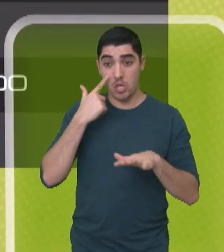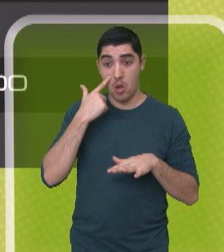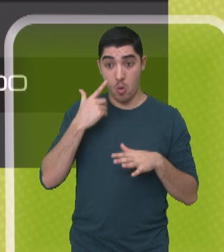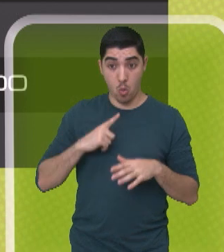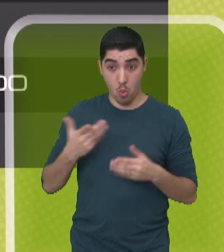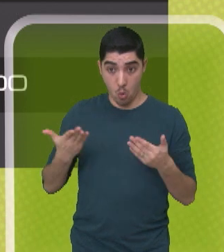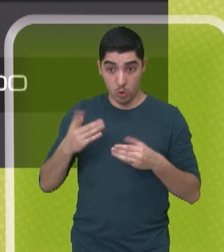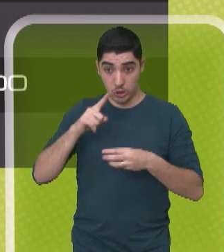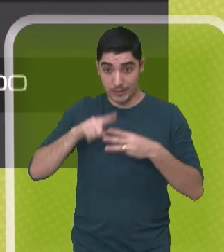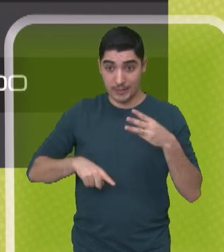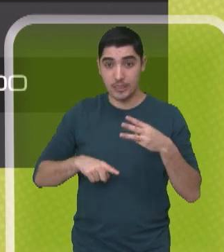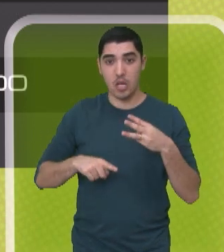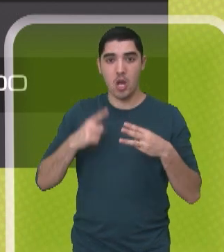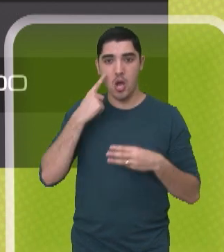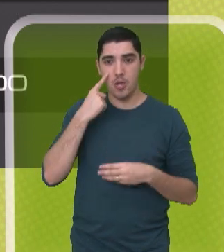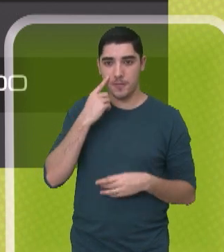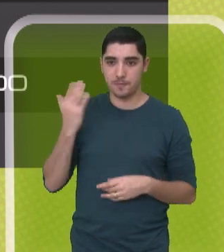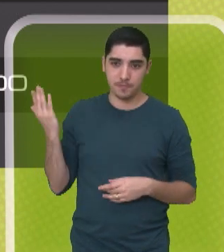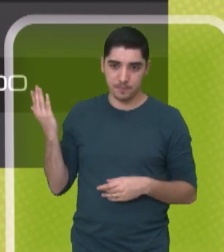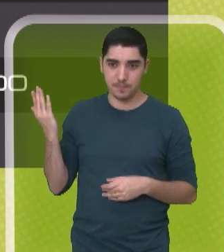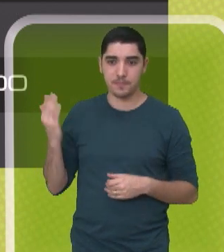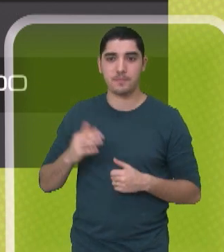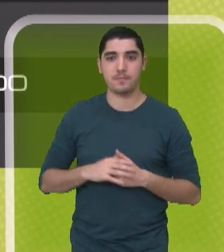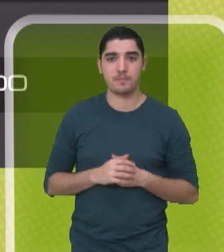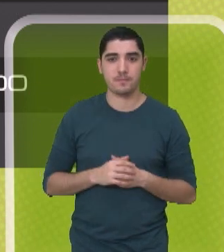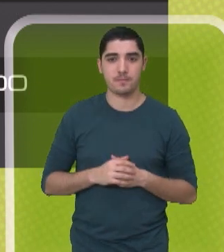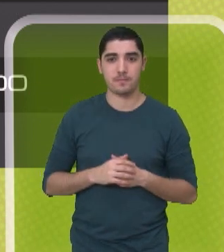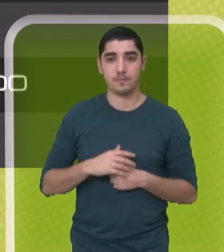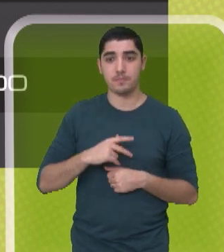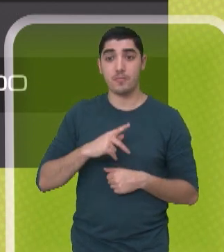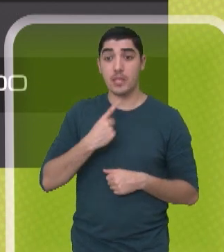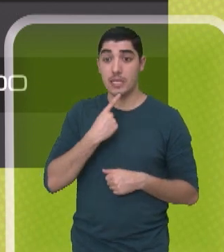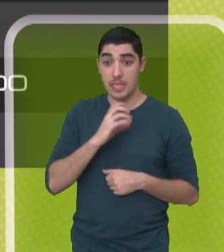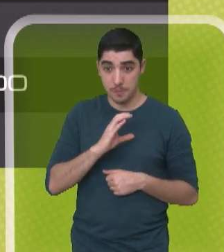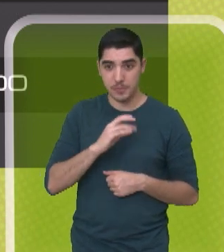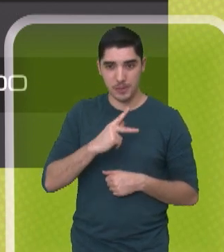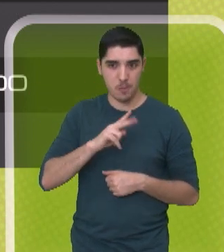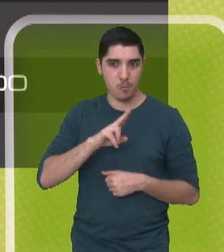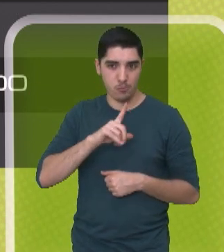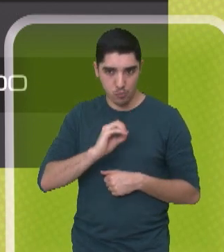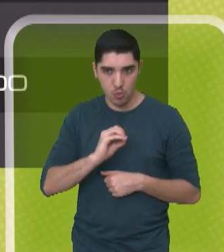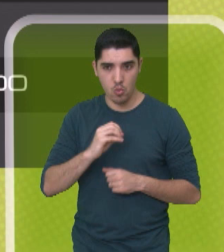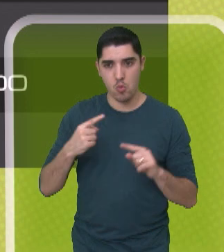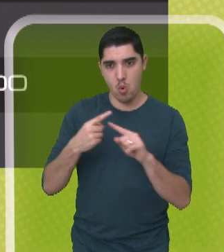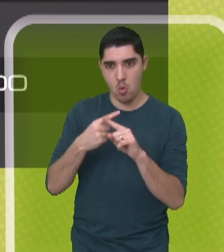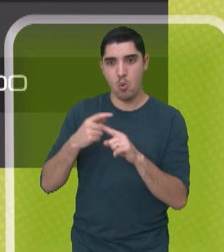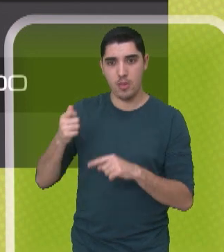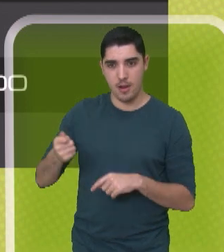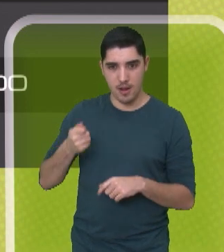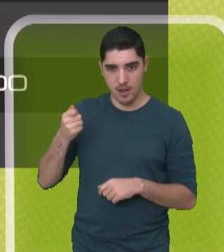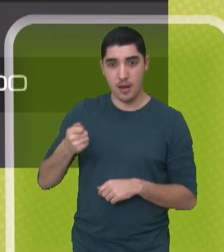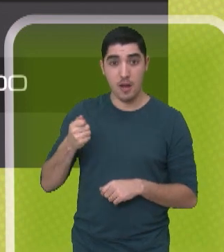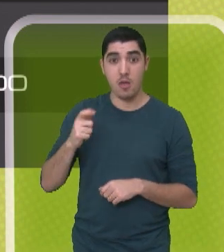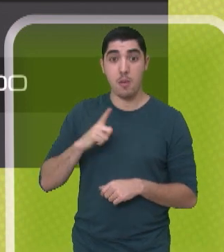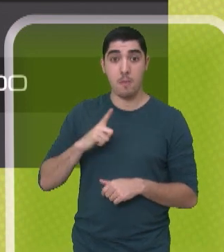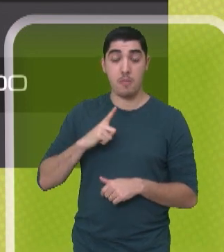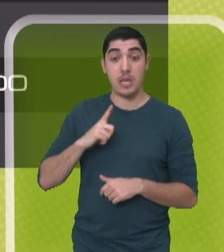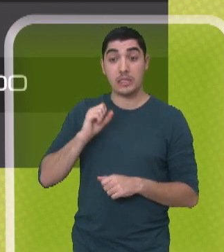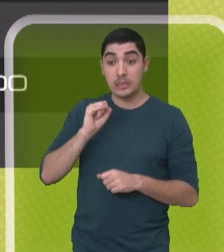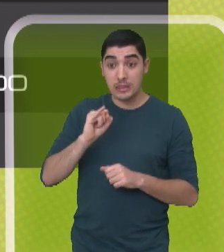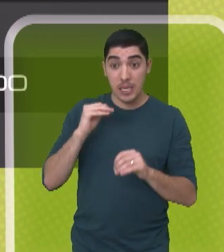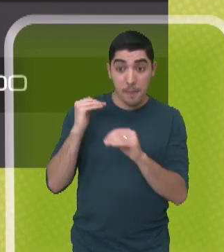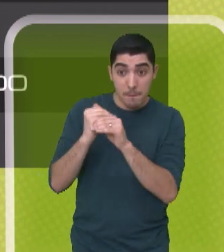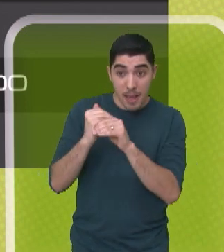jogos. Pulo, Futsal e Araraquara. O Pulo acabou empatando em 1-1. Joga por um empate. O Pulo jogando lá